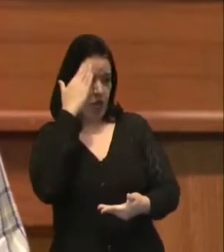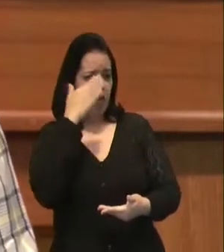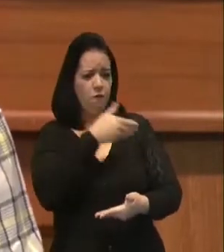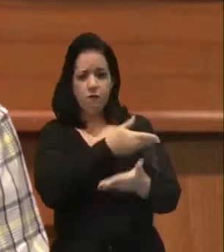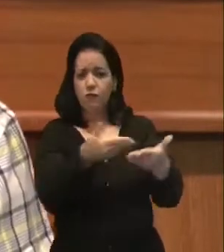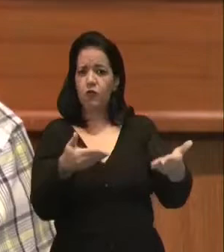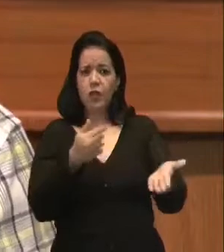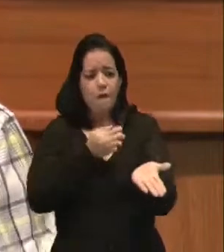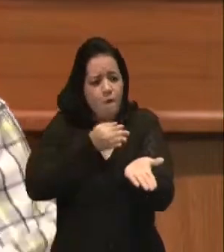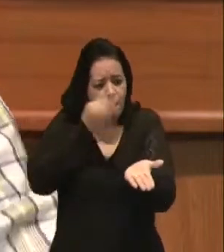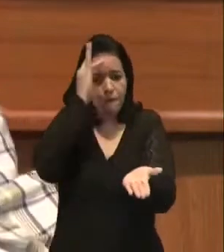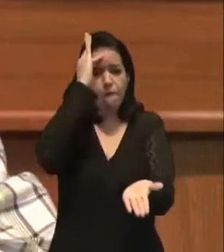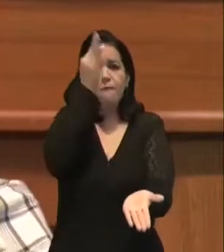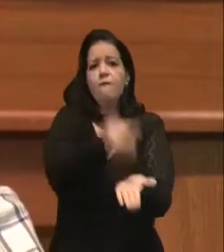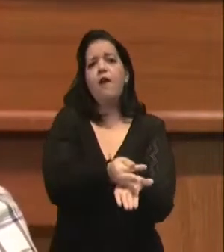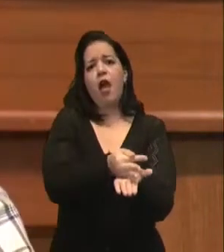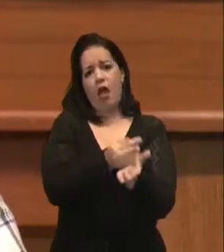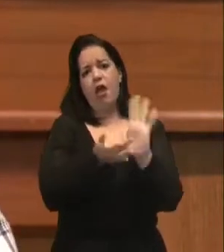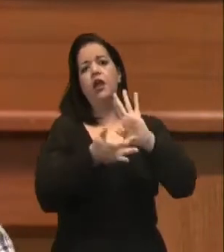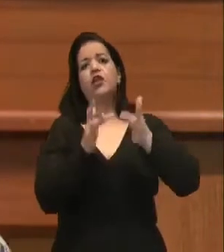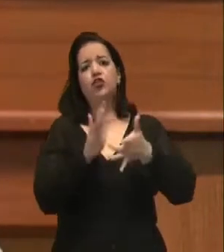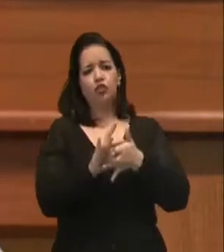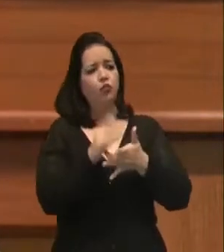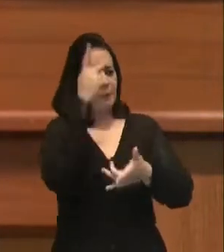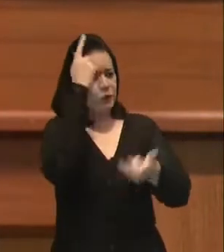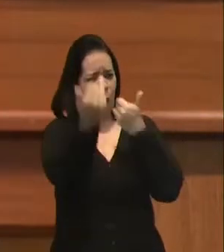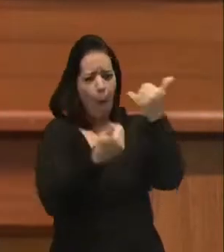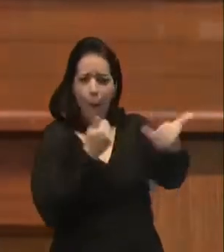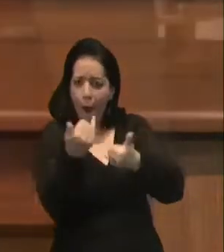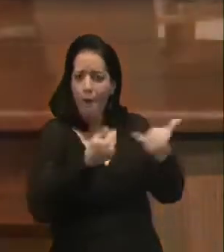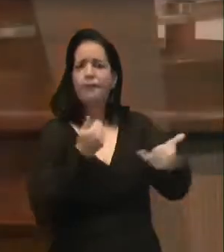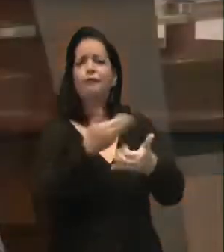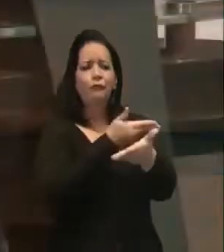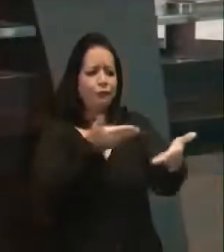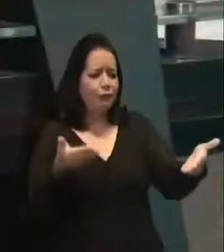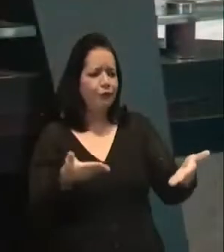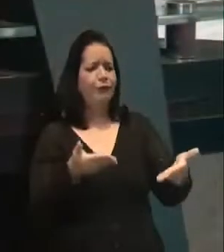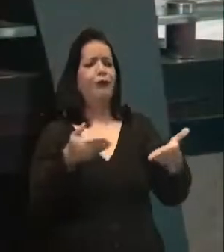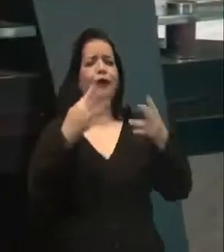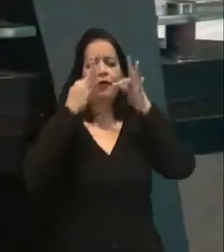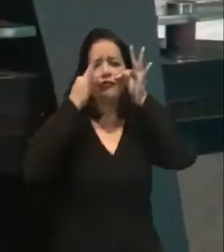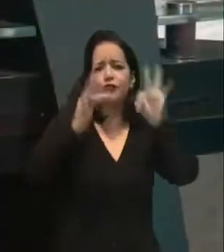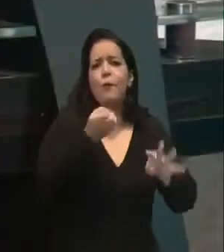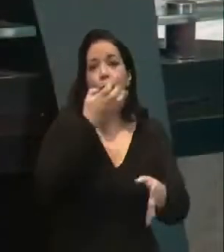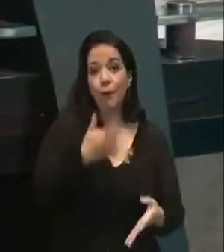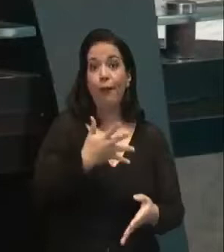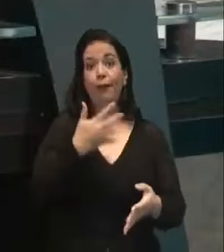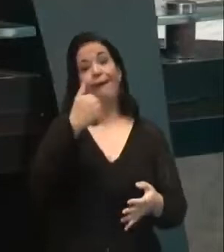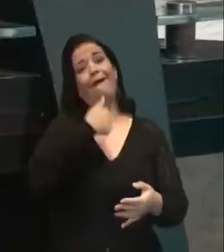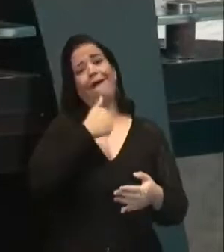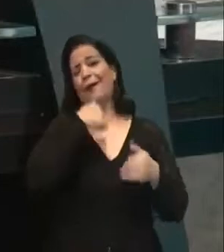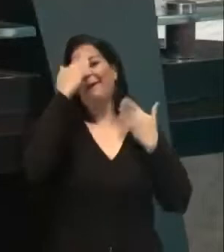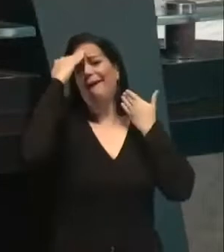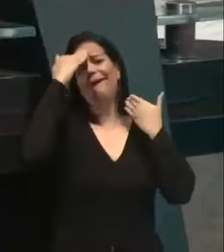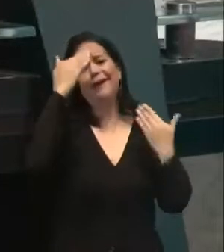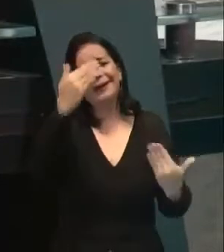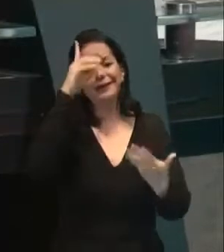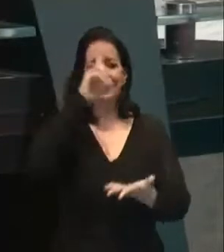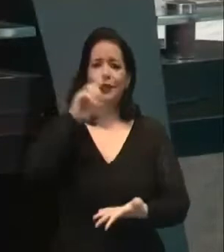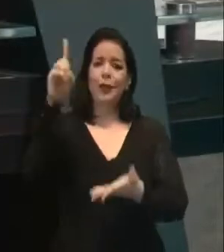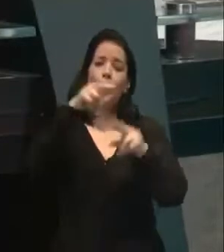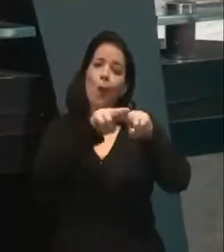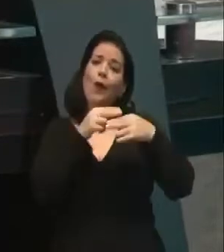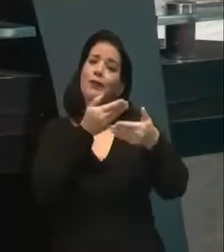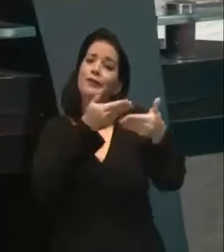com todos os santos, não cesso de dar graças por vós, fazendo de menção de vós nas